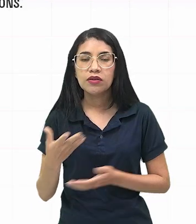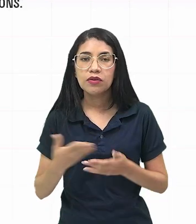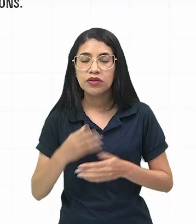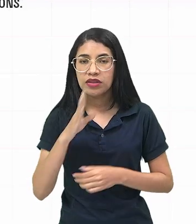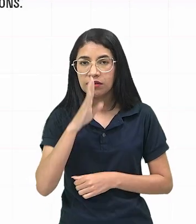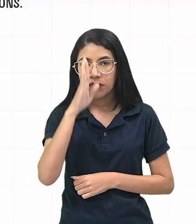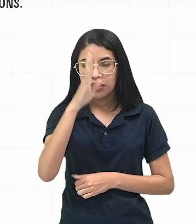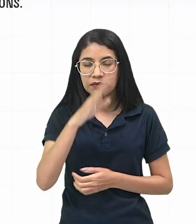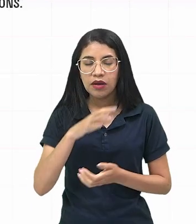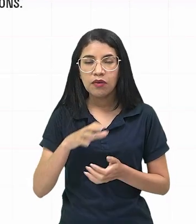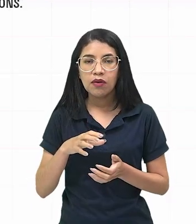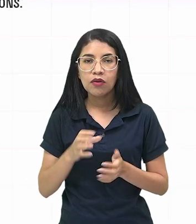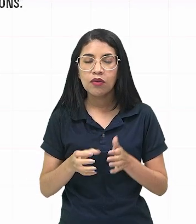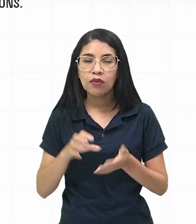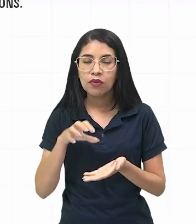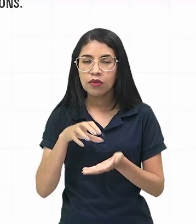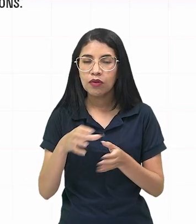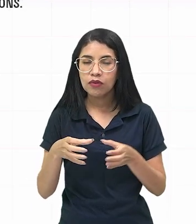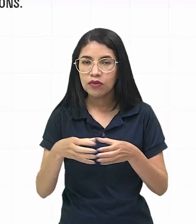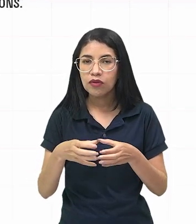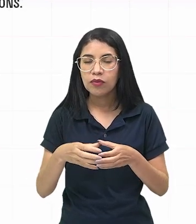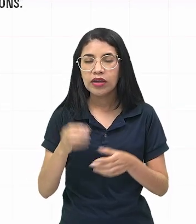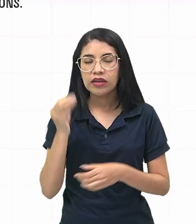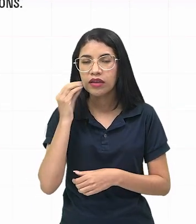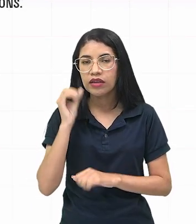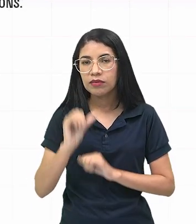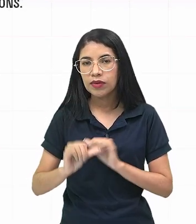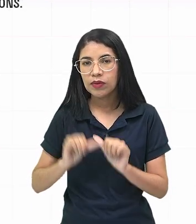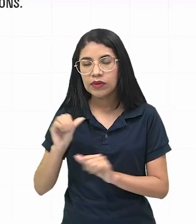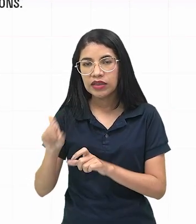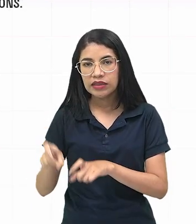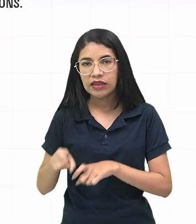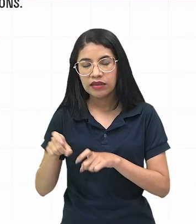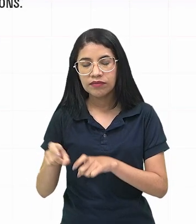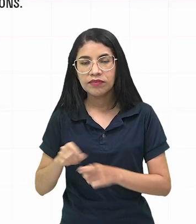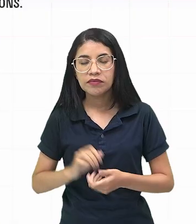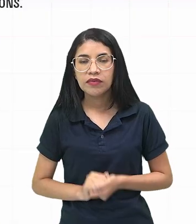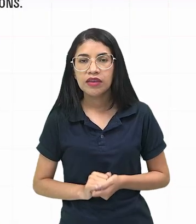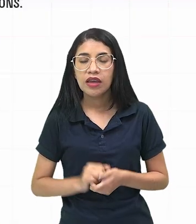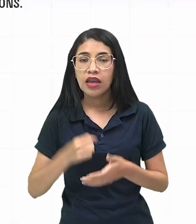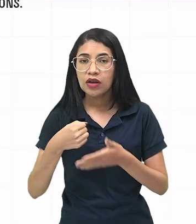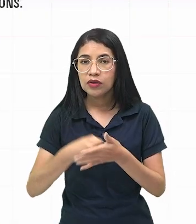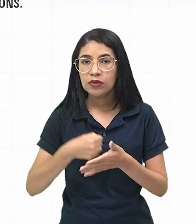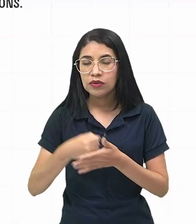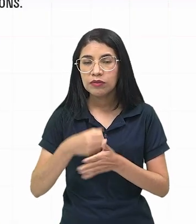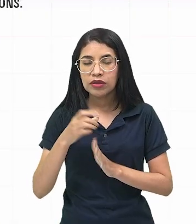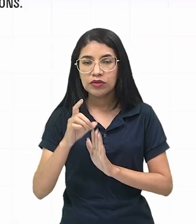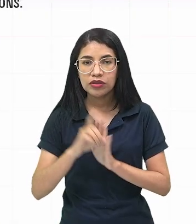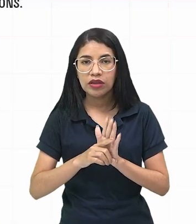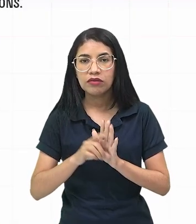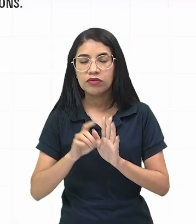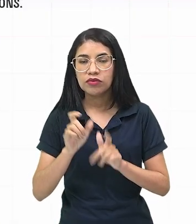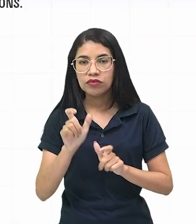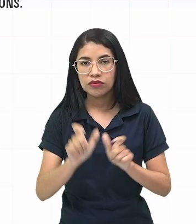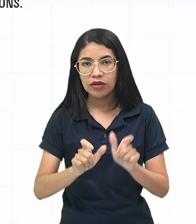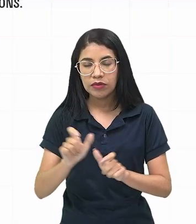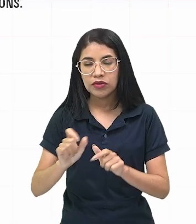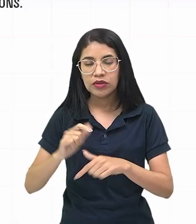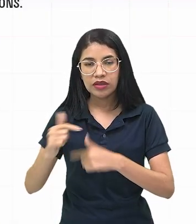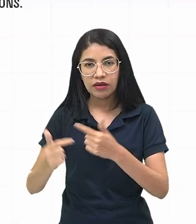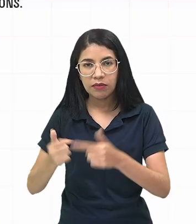principais organizações que buscam ali a reforma agrária no Brasil. Elas lutam pelos direitos dos trabalhadores,